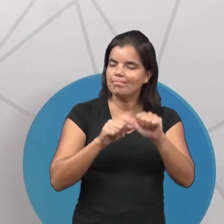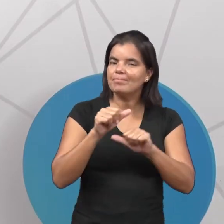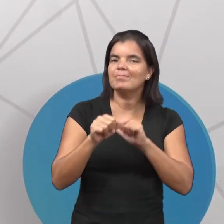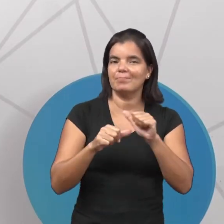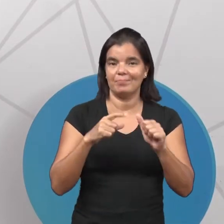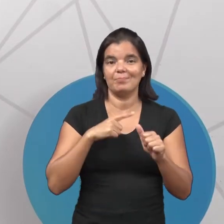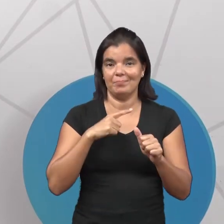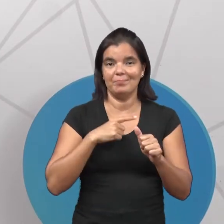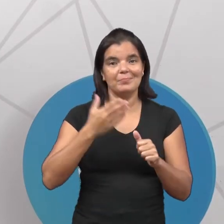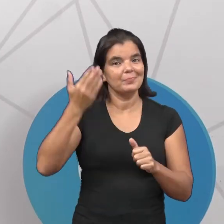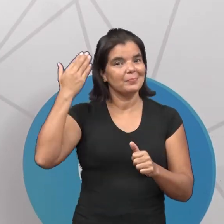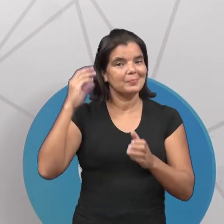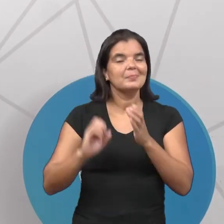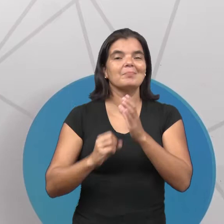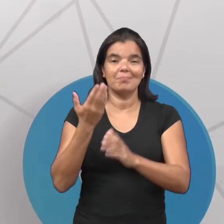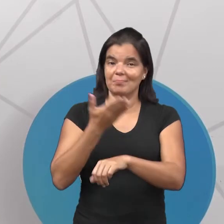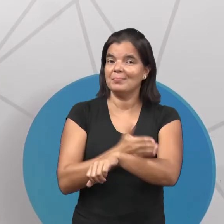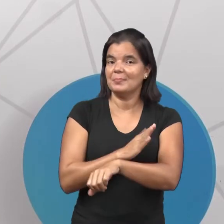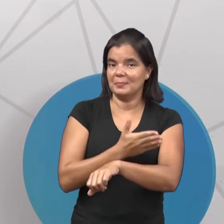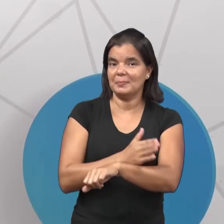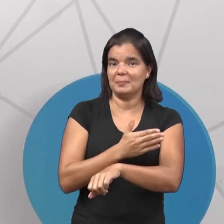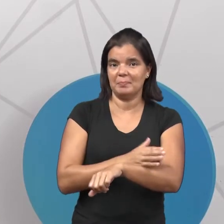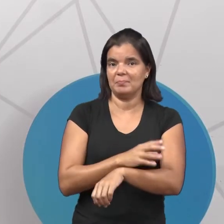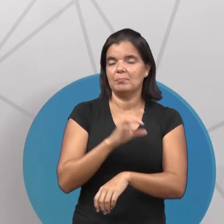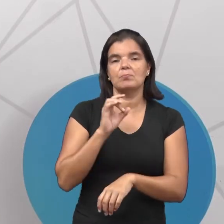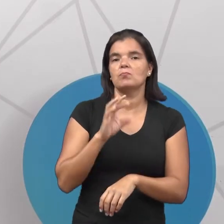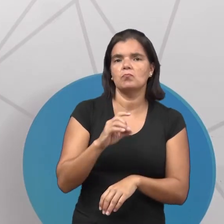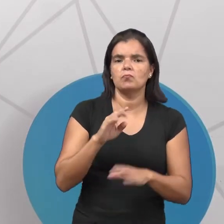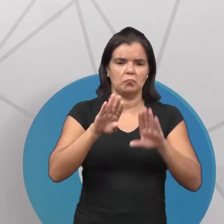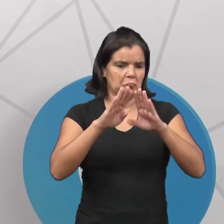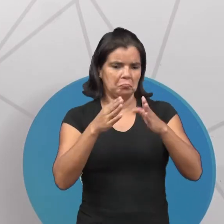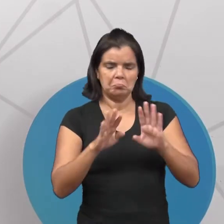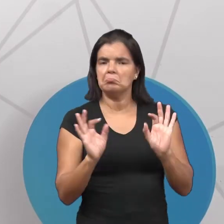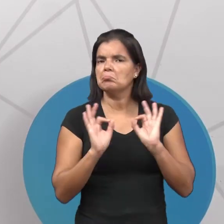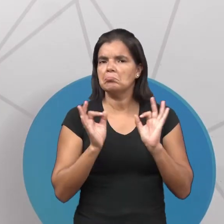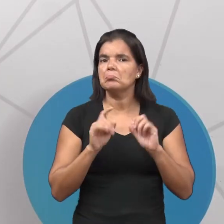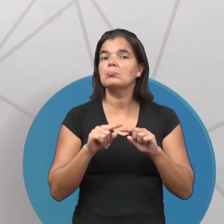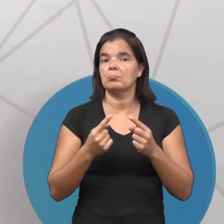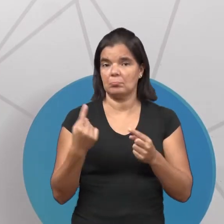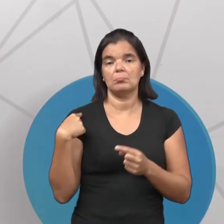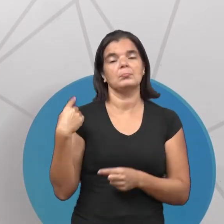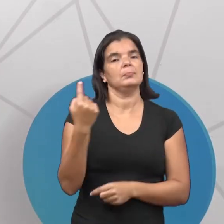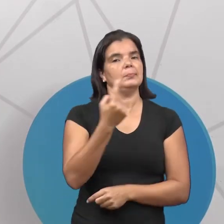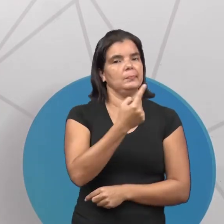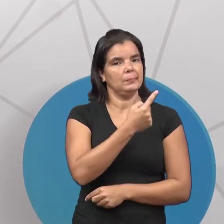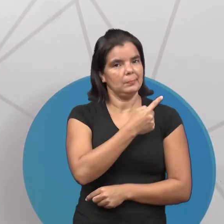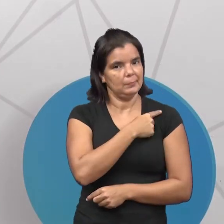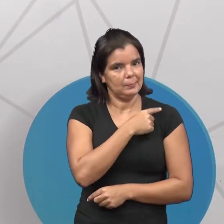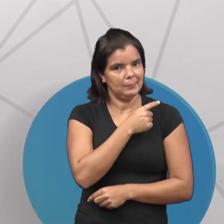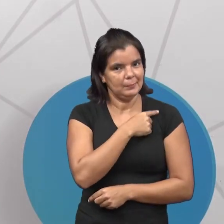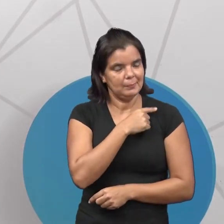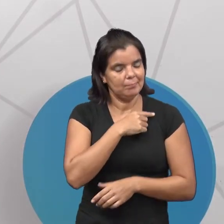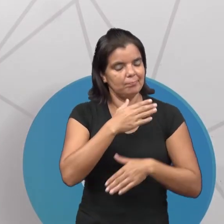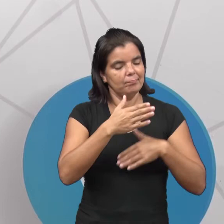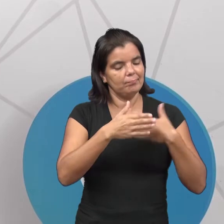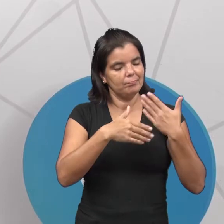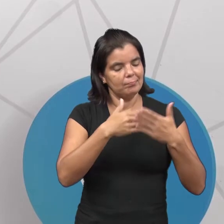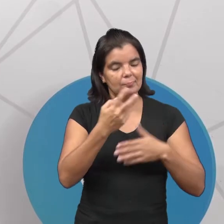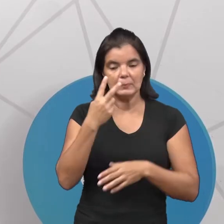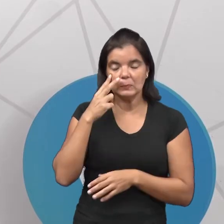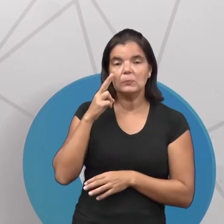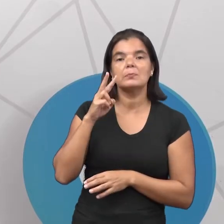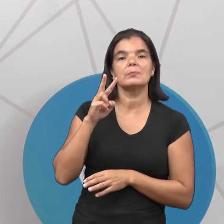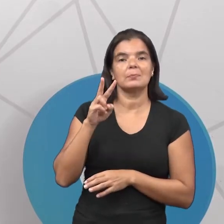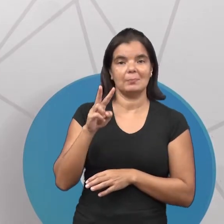ela tinha uma utilidade prática. Ela não era uma obra de arte. Nós é que, a partir de